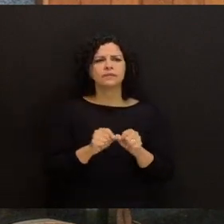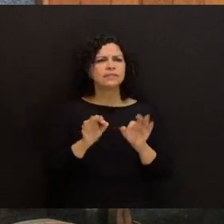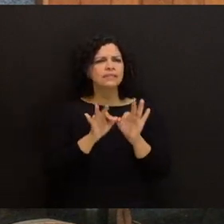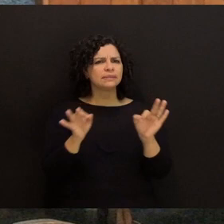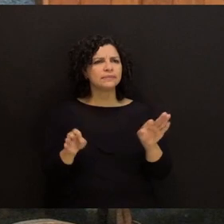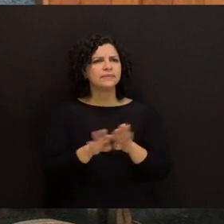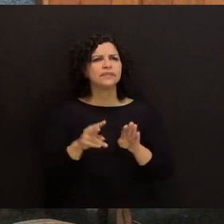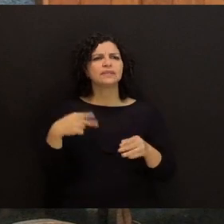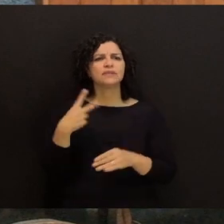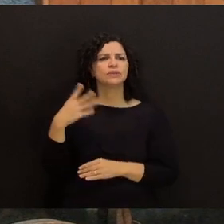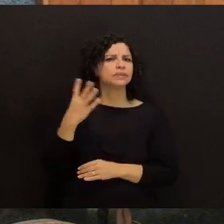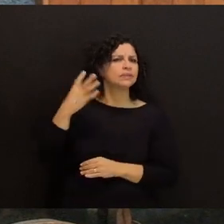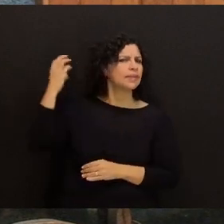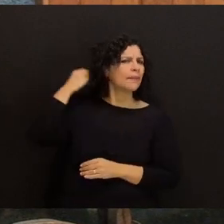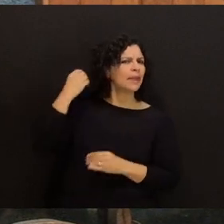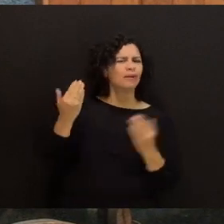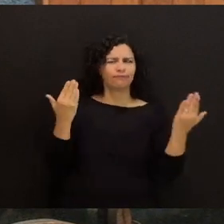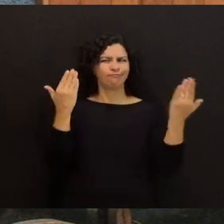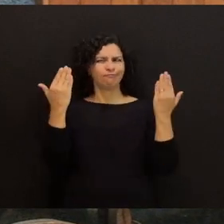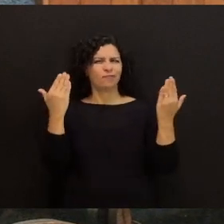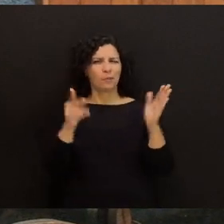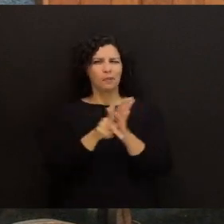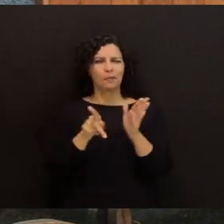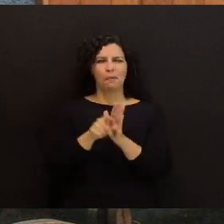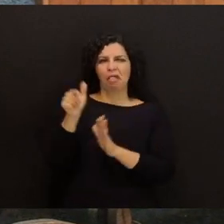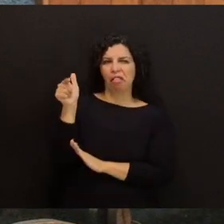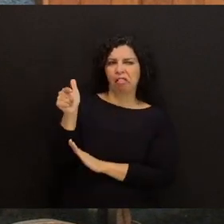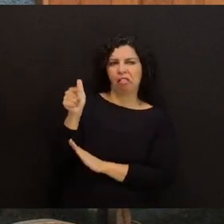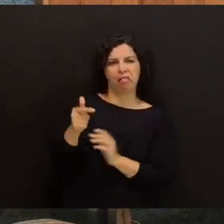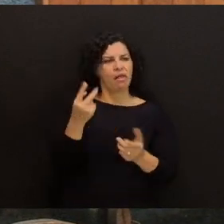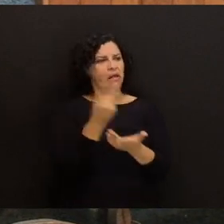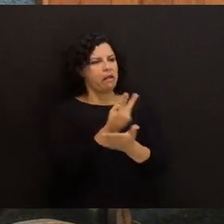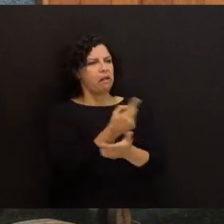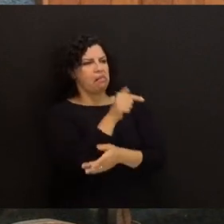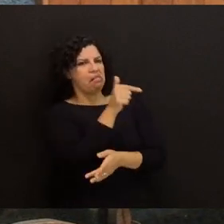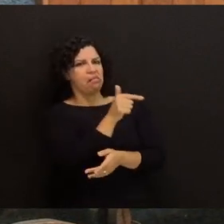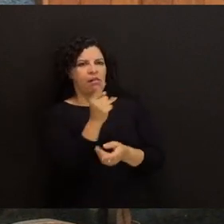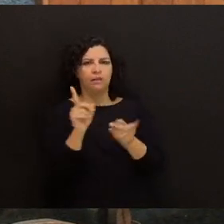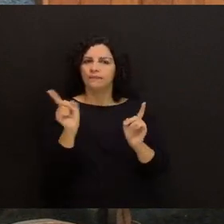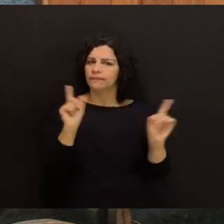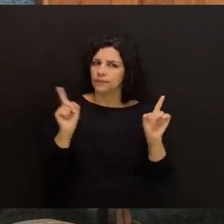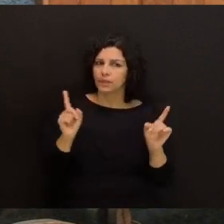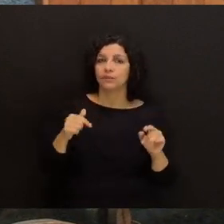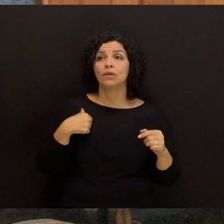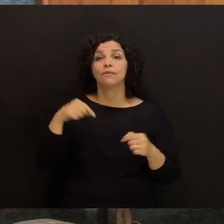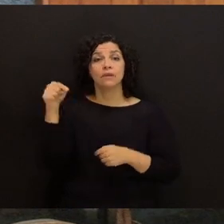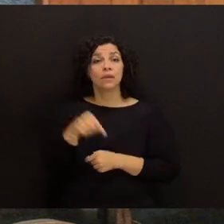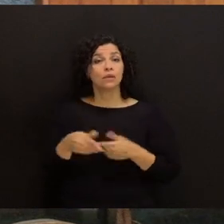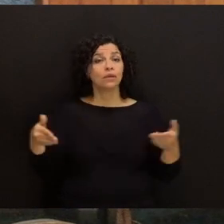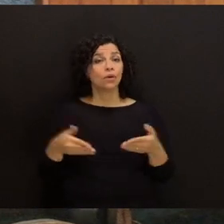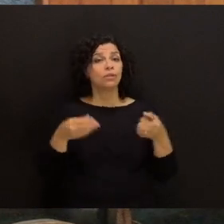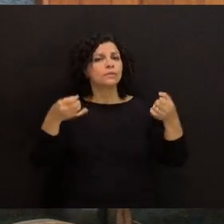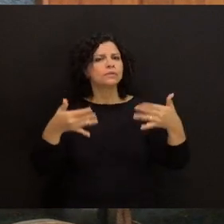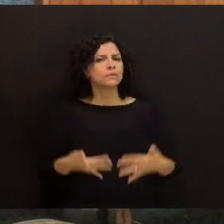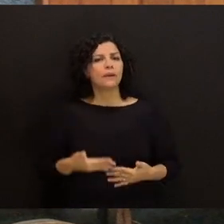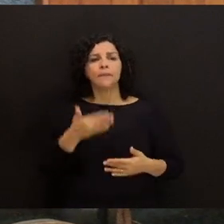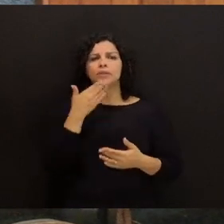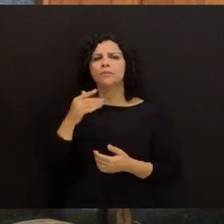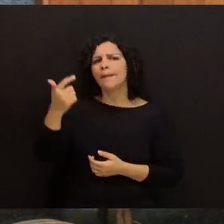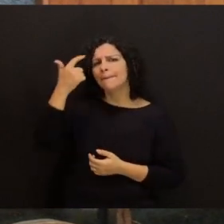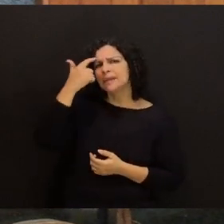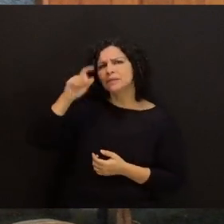Vereador cabelo um juízo de valores dizer quem tá certo quem tá errado o que eu vim hoje aqui é fazer uma